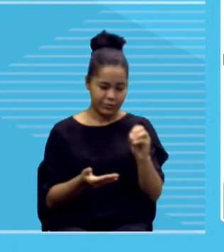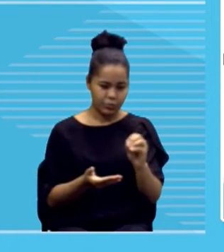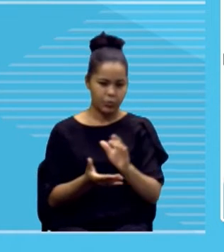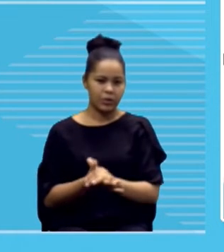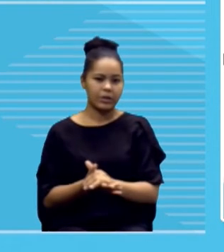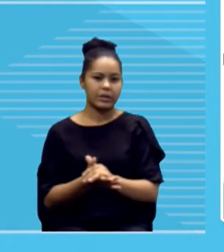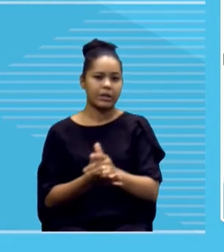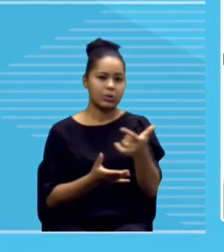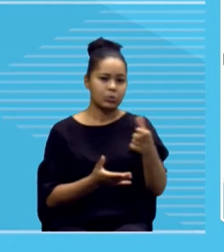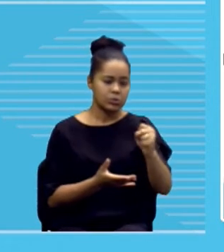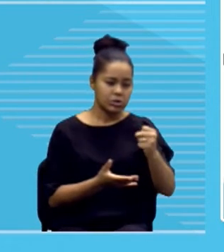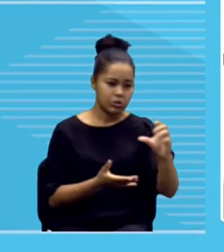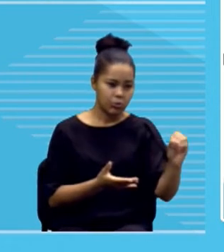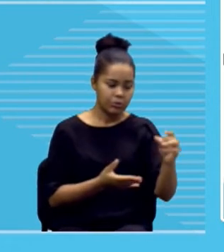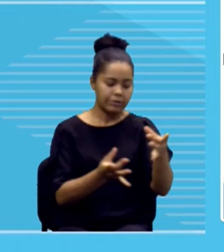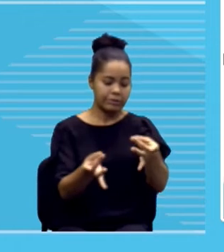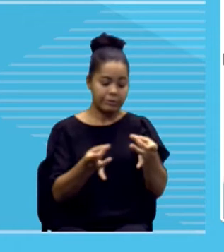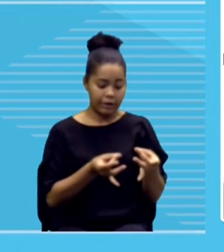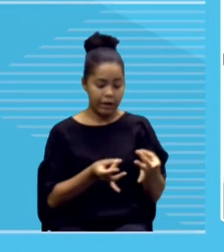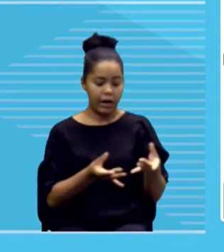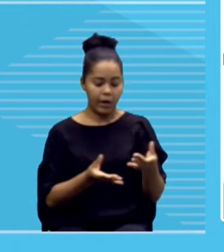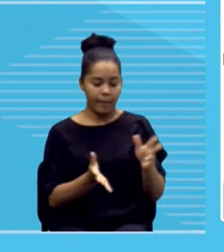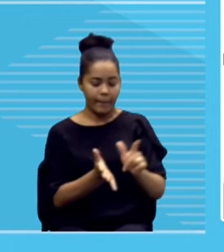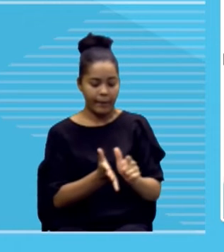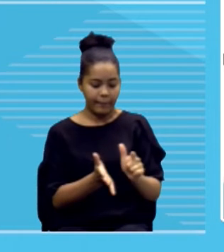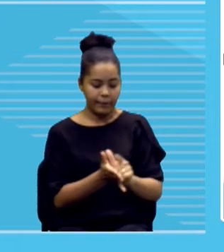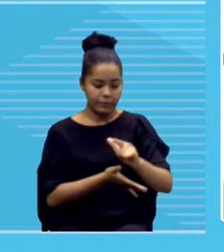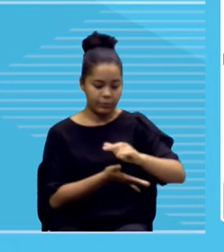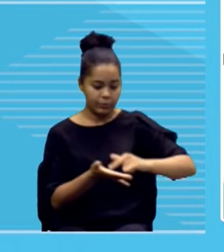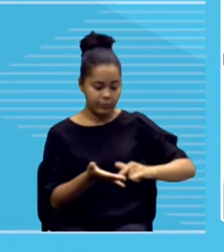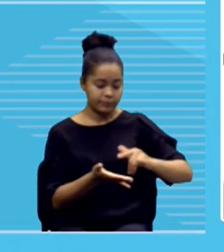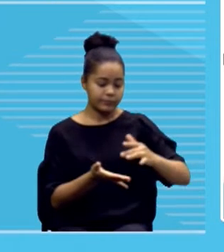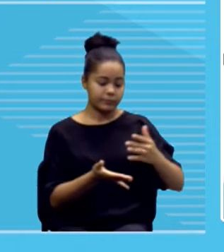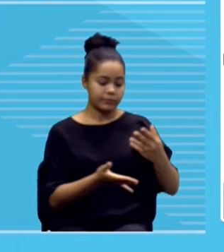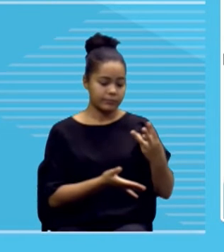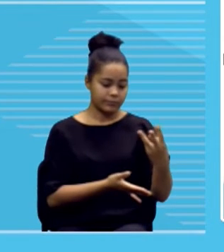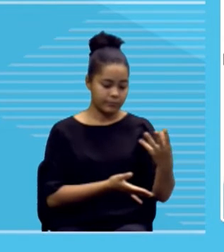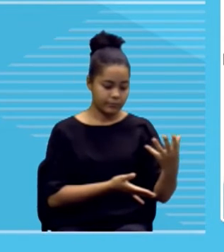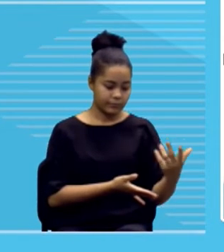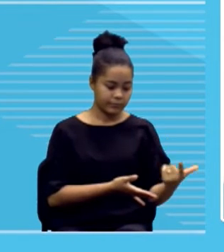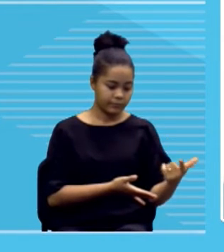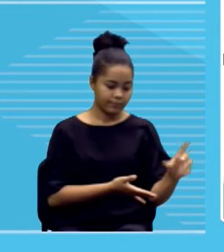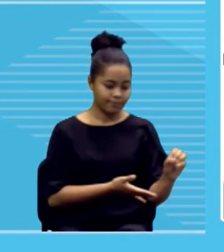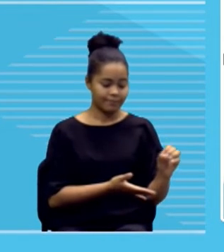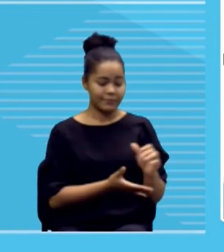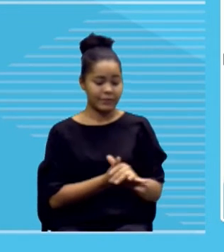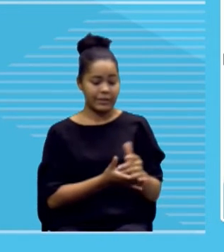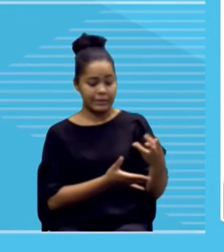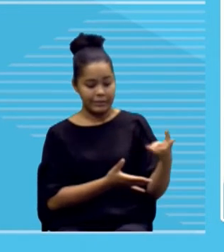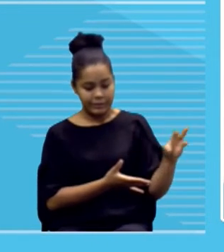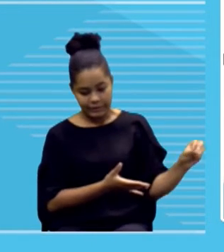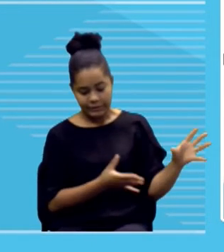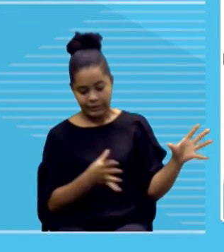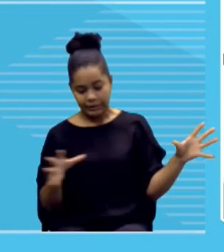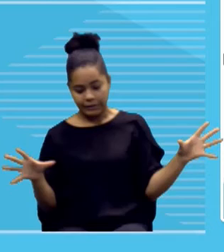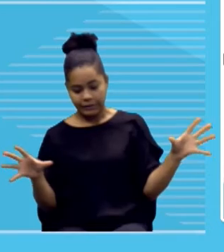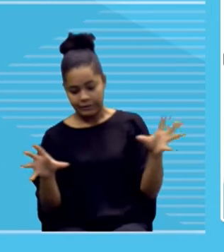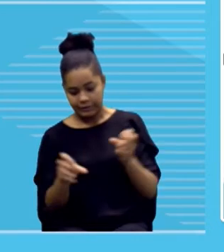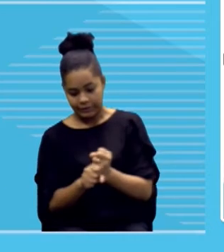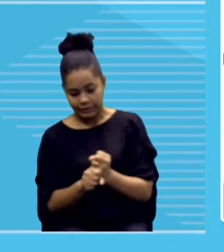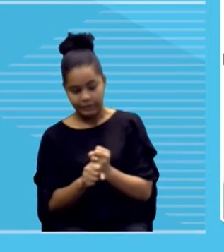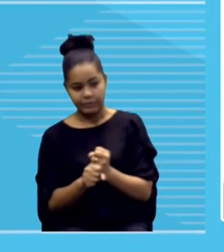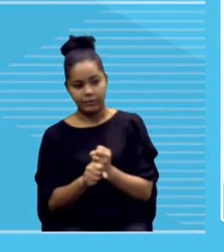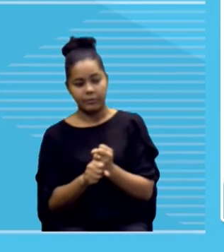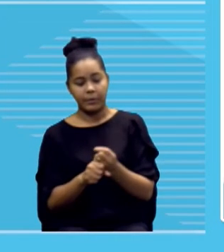deu 280, a quarta deu 320, a quinta deu 300 de novo. Aí o cara